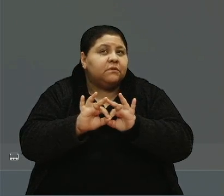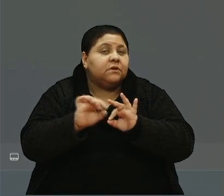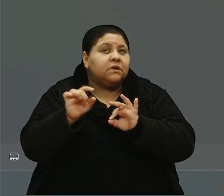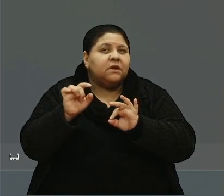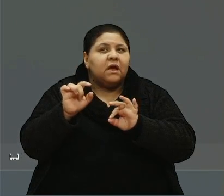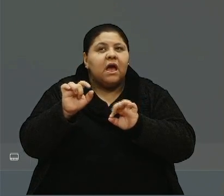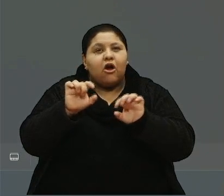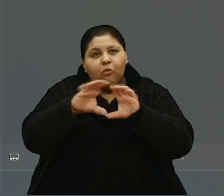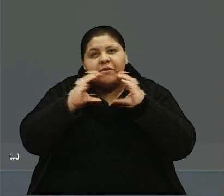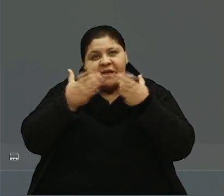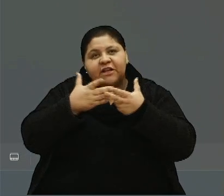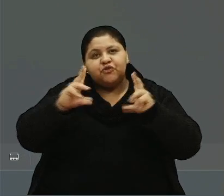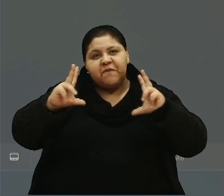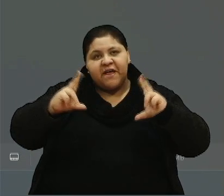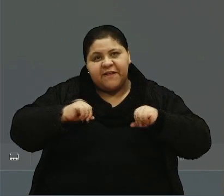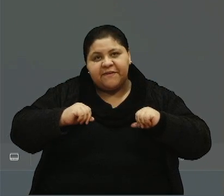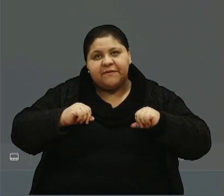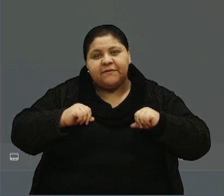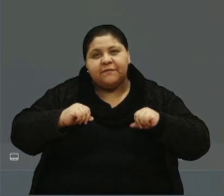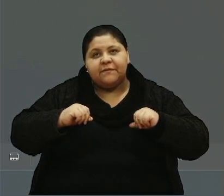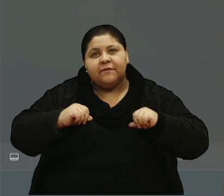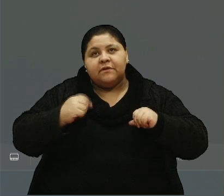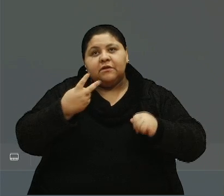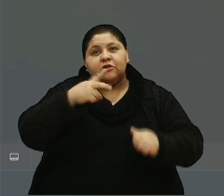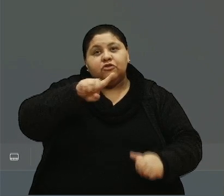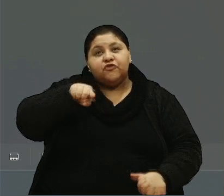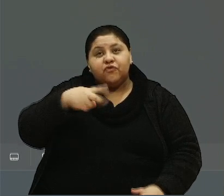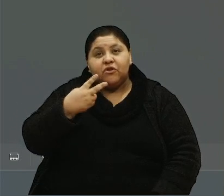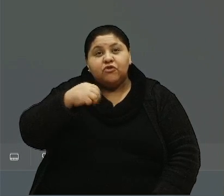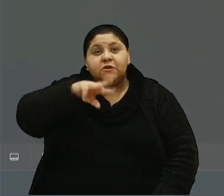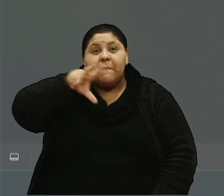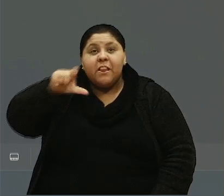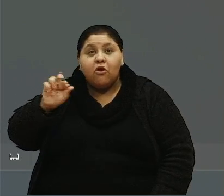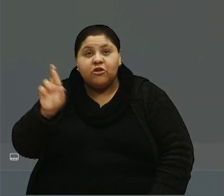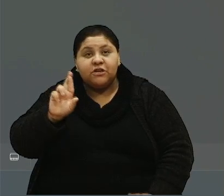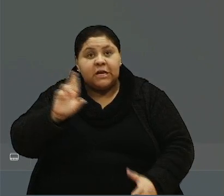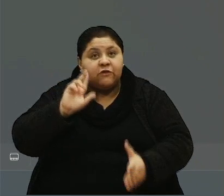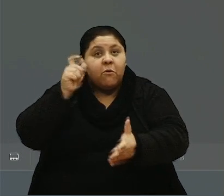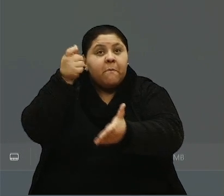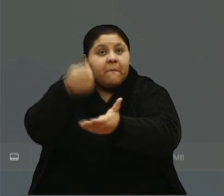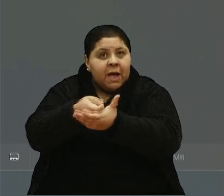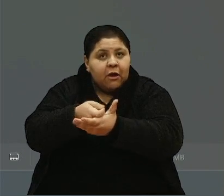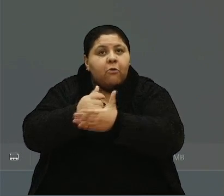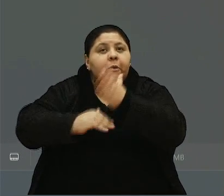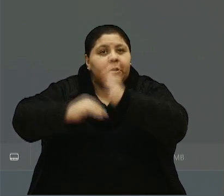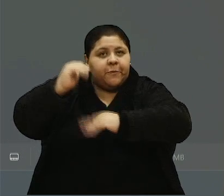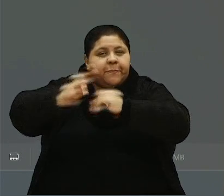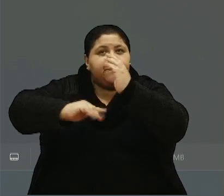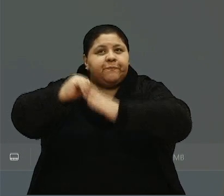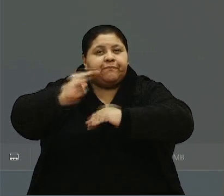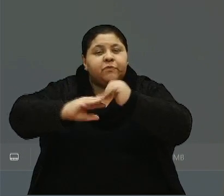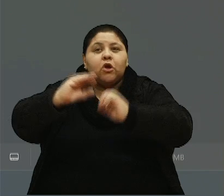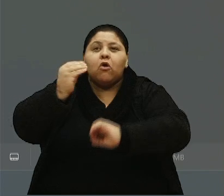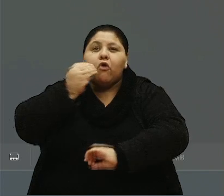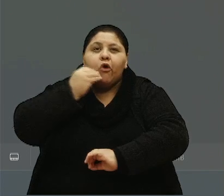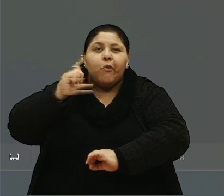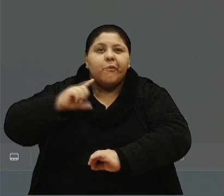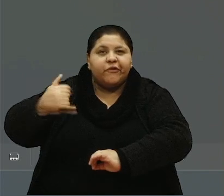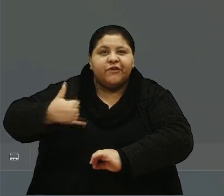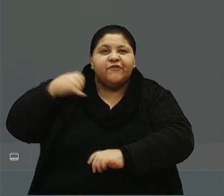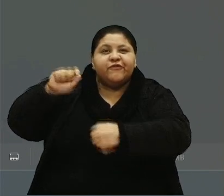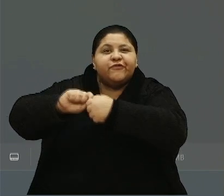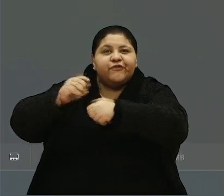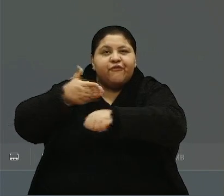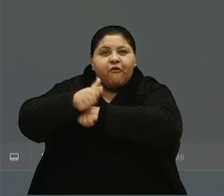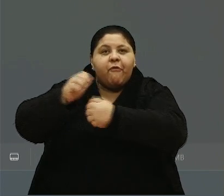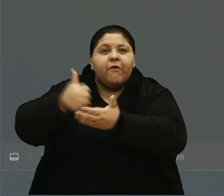merece. Exatamente. Custo de 2,2 milhões, né, prefeito? 2,2 milhões. Exatamente. E claro, tenho orgulho de fazer parte da base